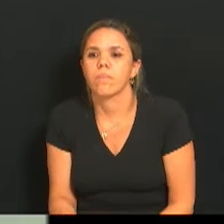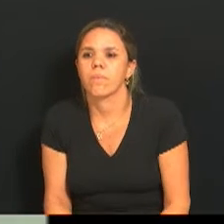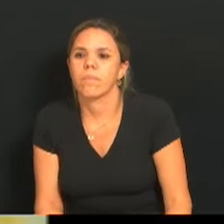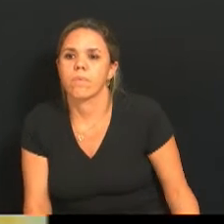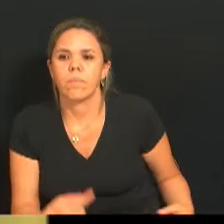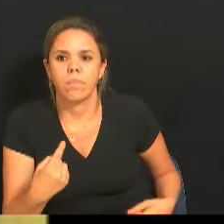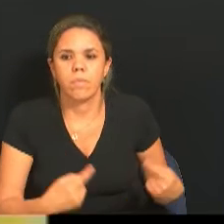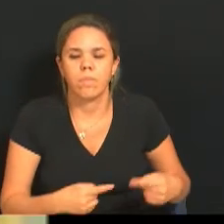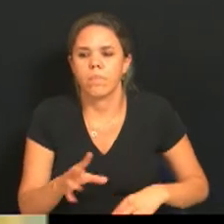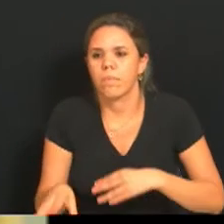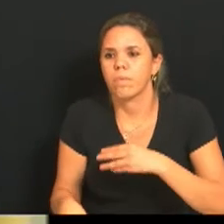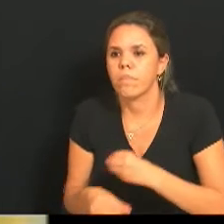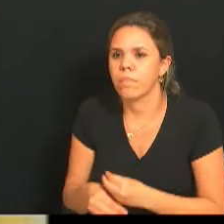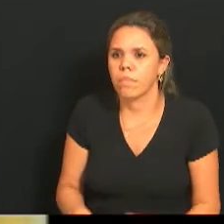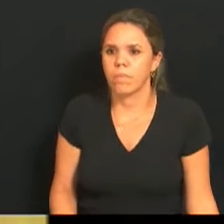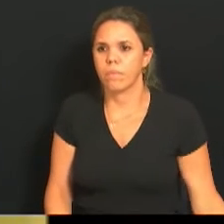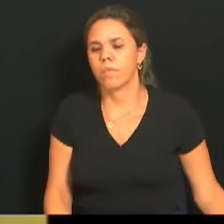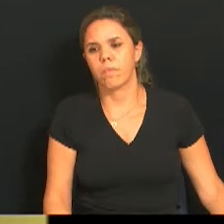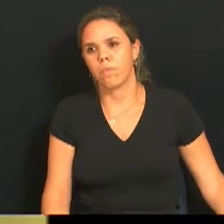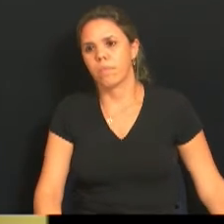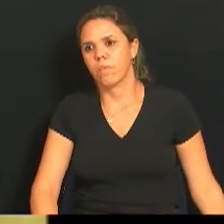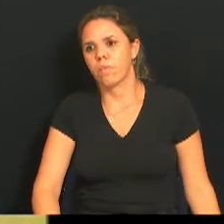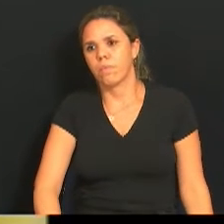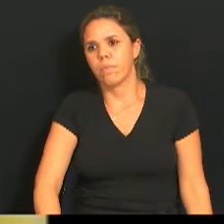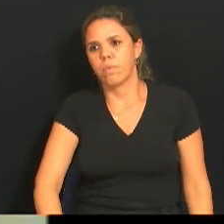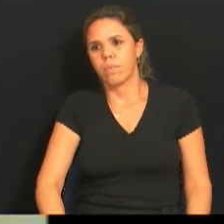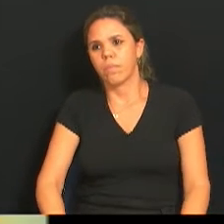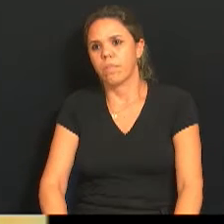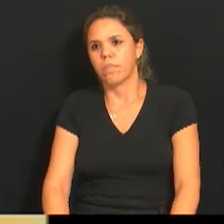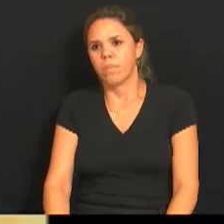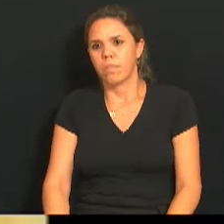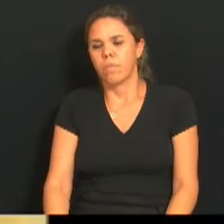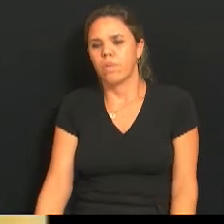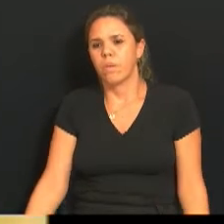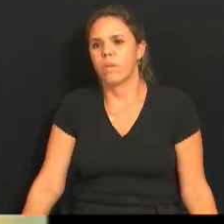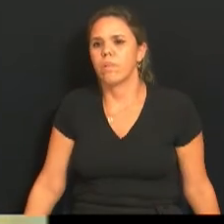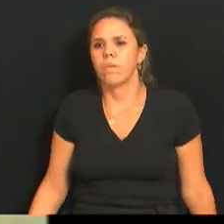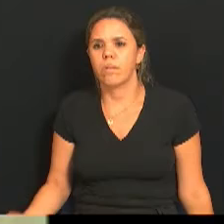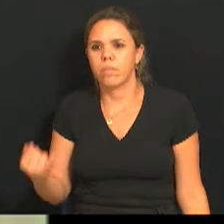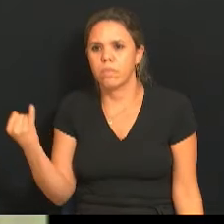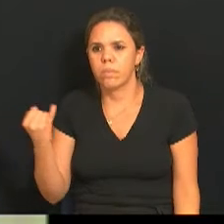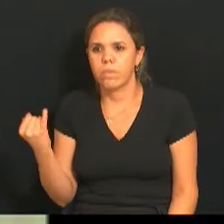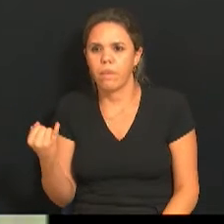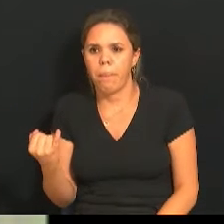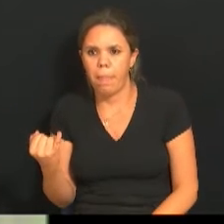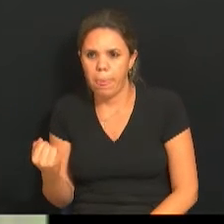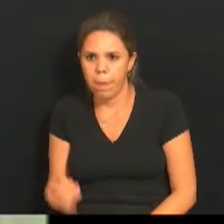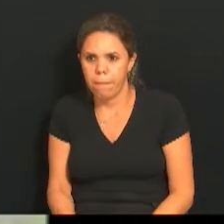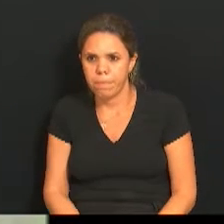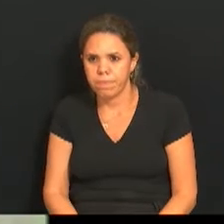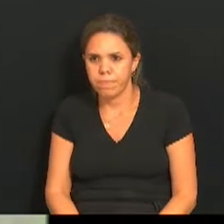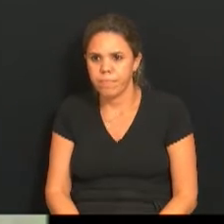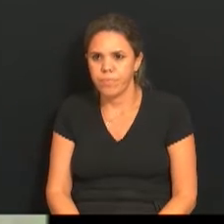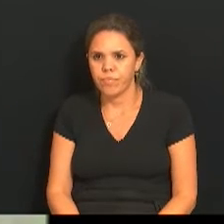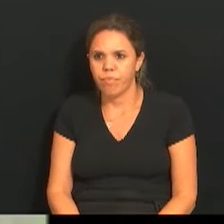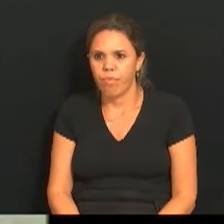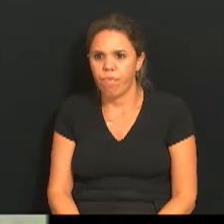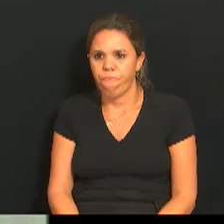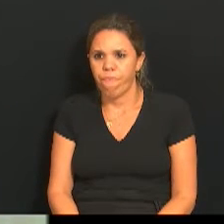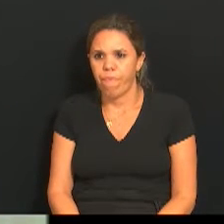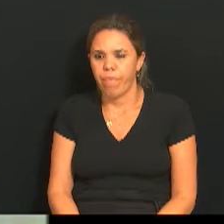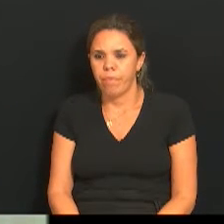pode ir complementando, né, e a gente fazer um bate-bola, que eu acho que é importante, né? O que o senhor acha? Pode ser assim? Pode ser